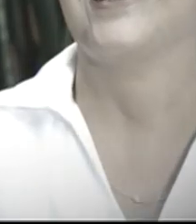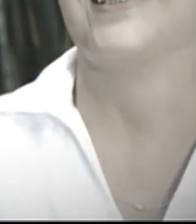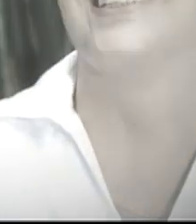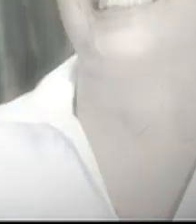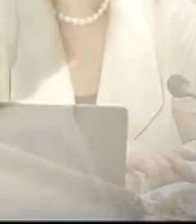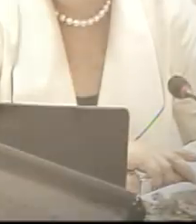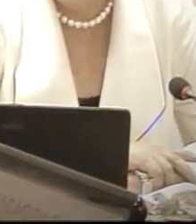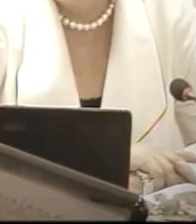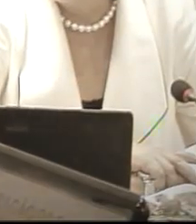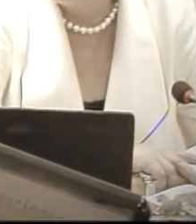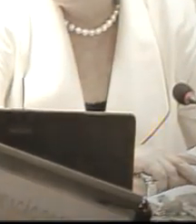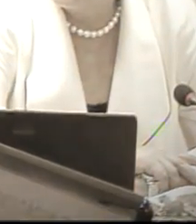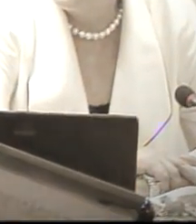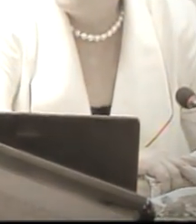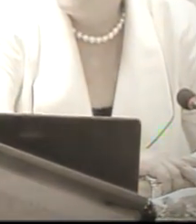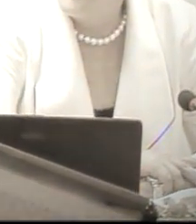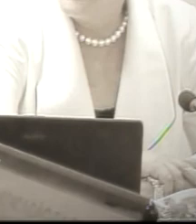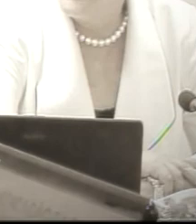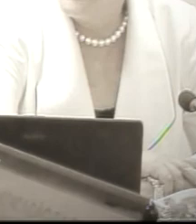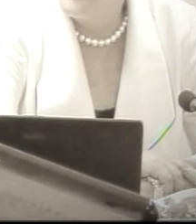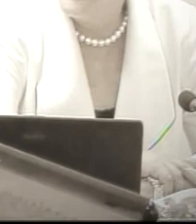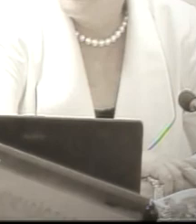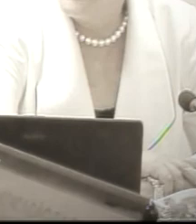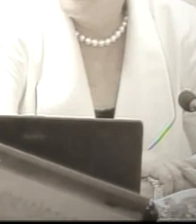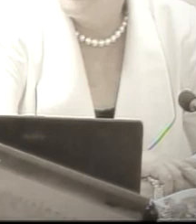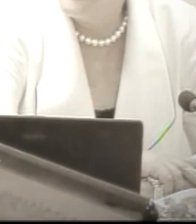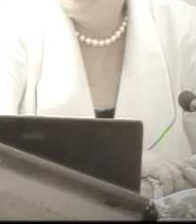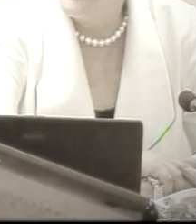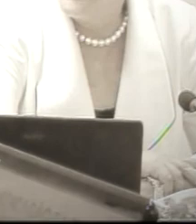o café com a presidenta